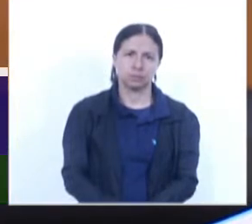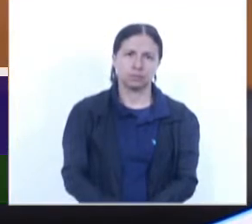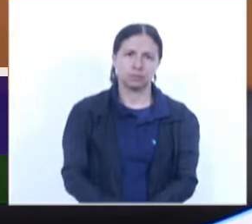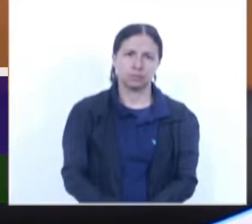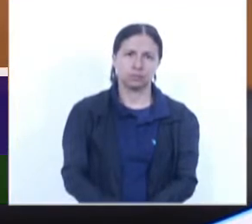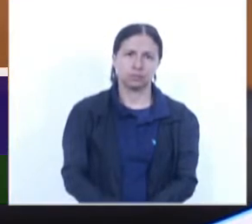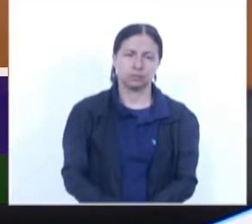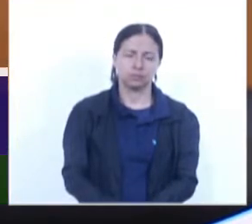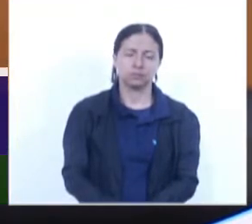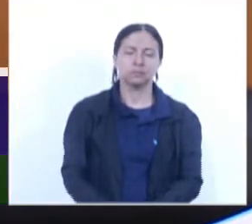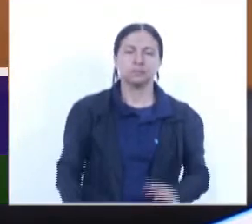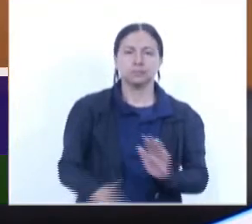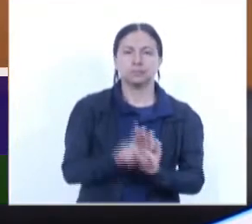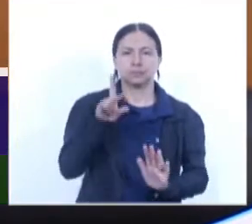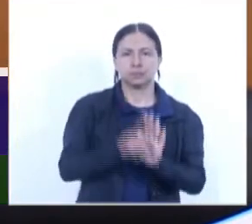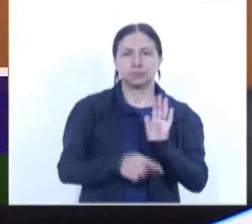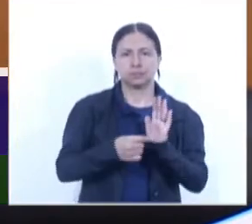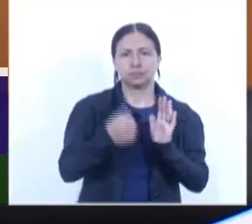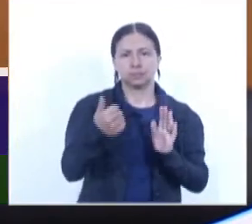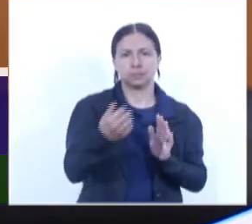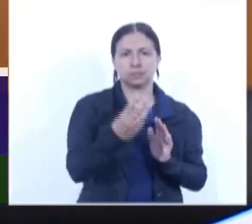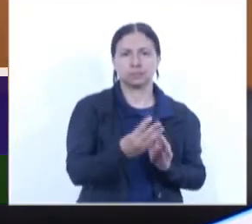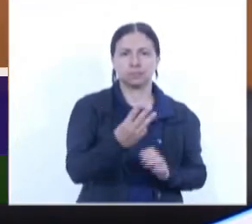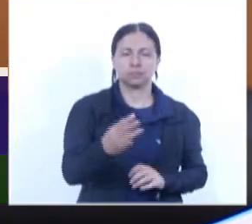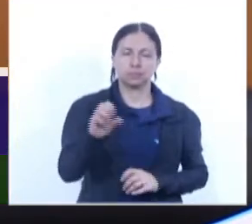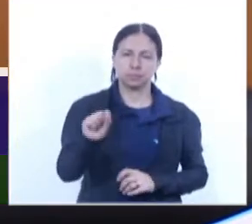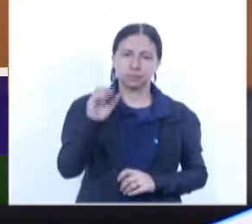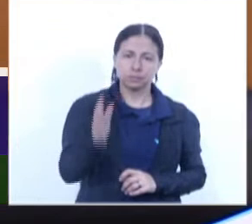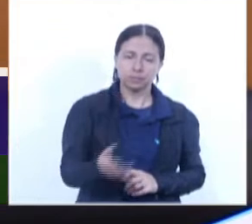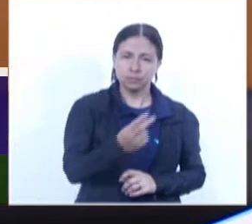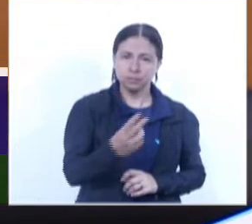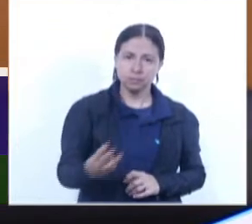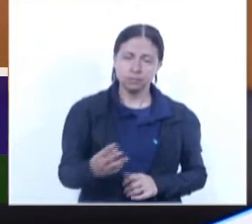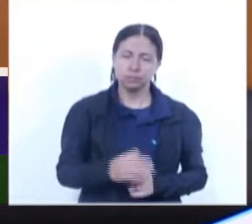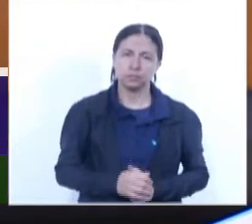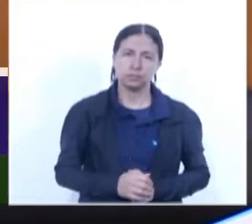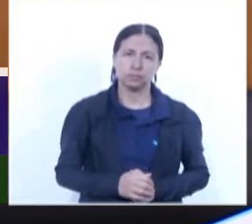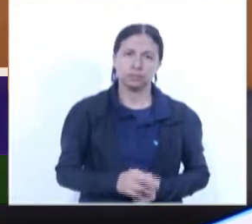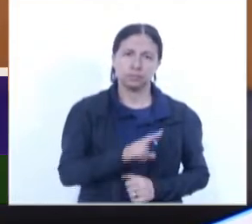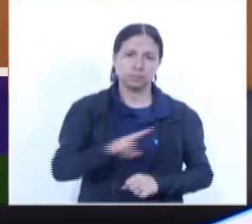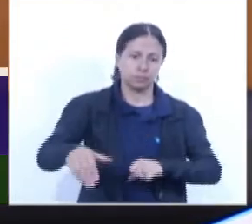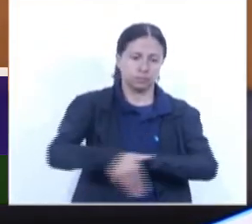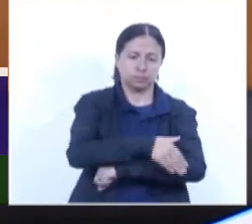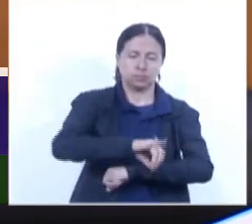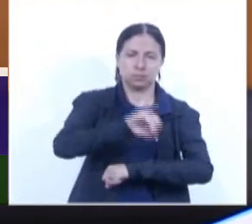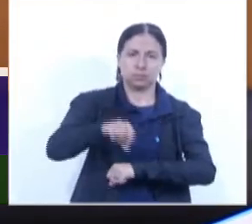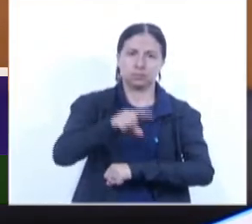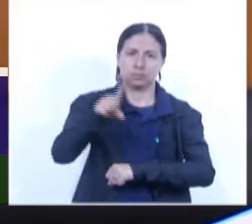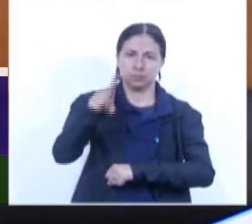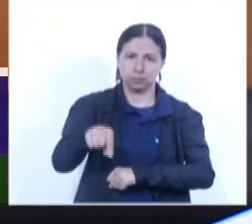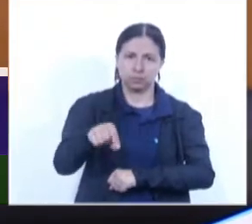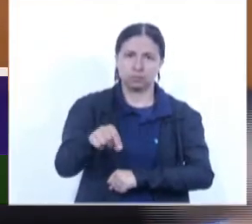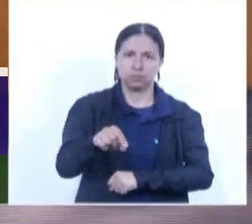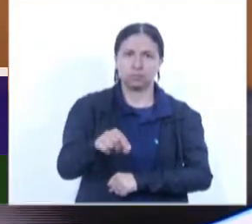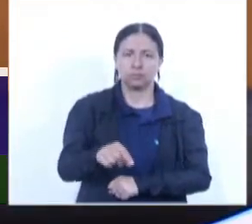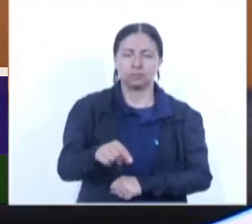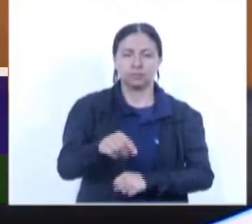projeto de lei ordinária 1338/23 que denomina como Rua José Romeu Pereira